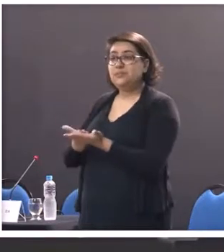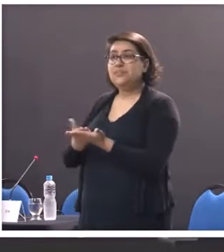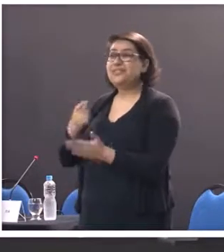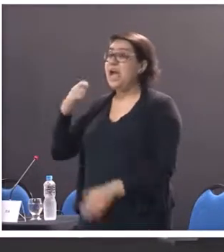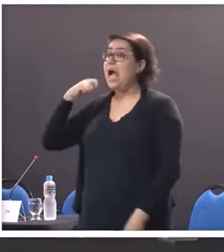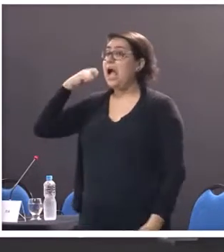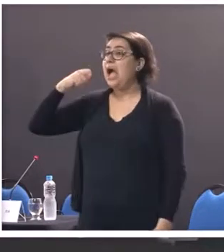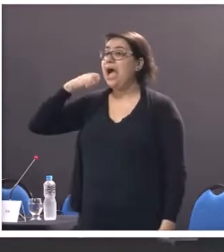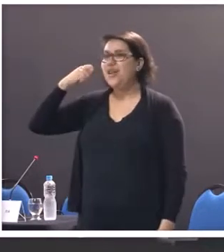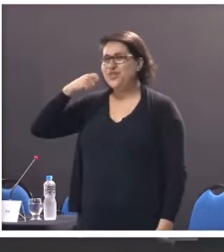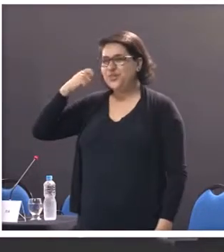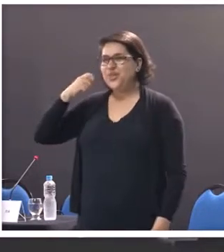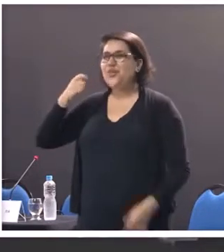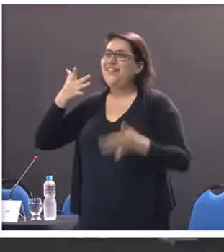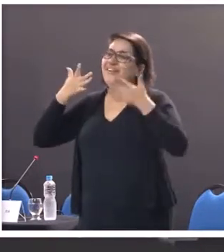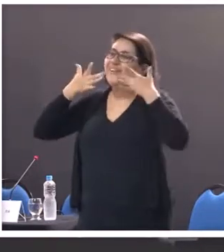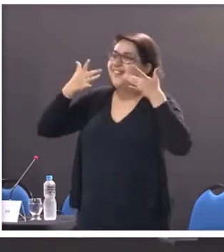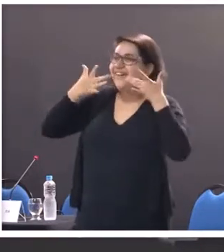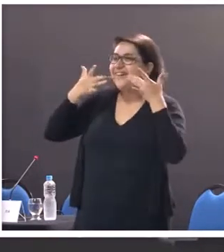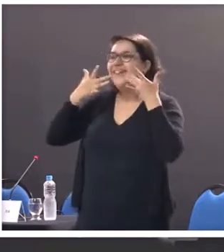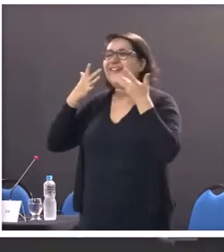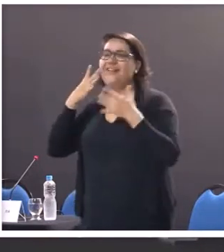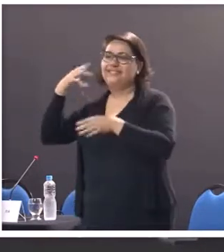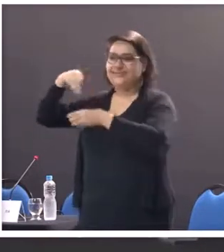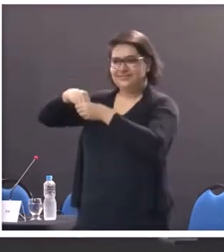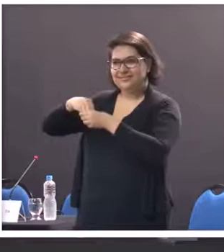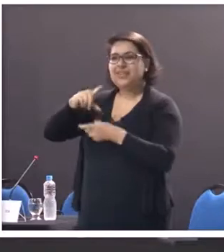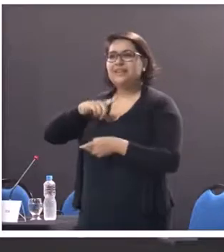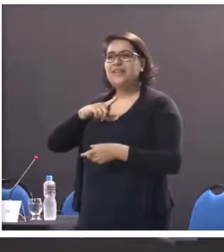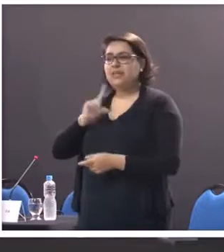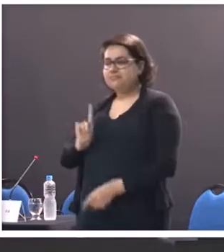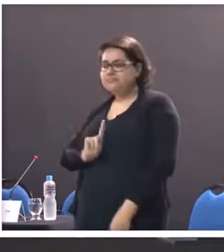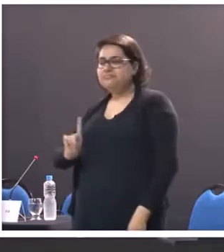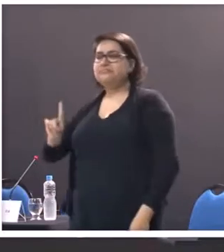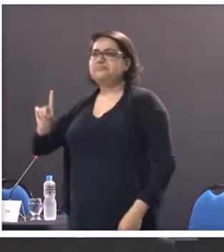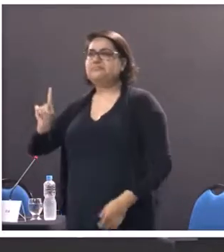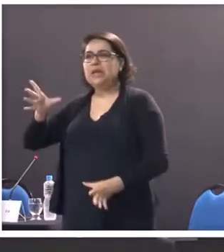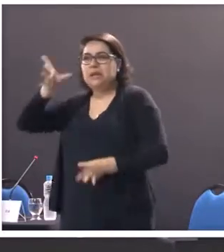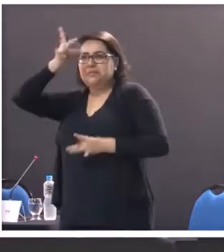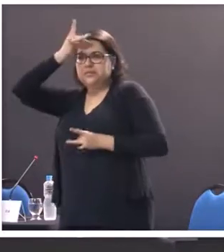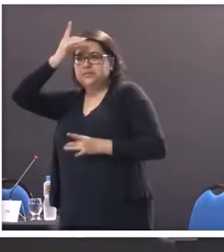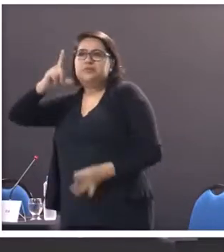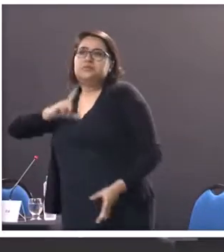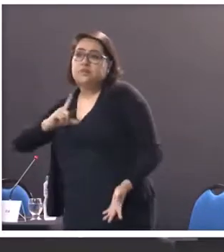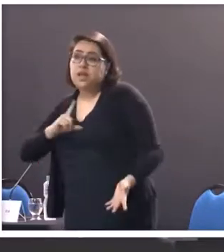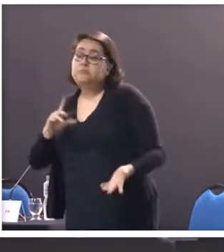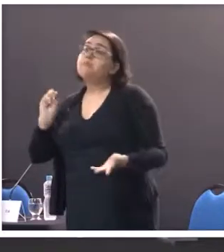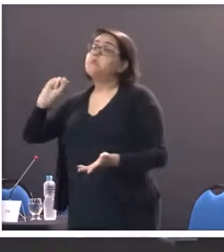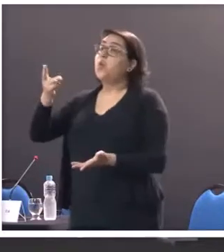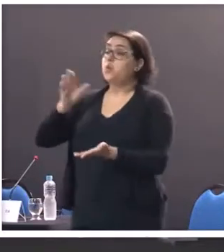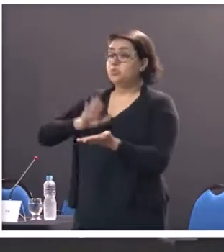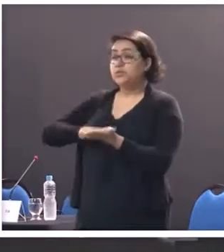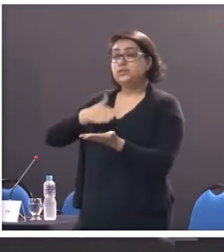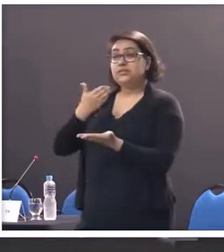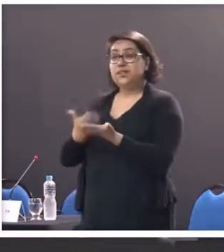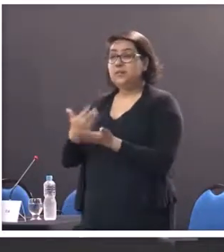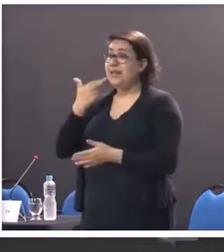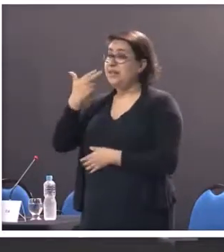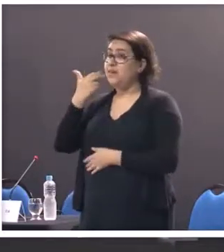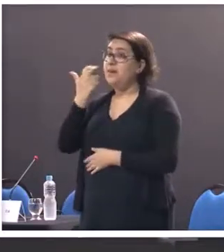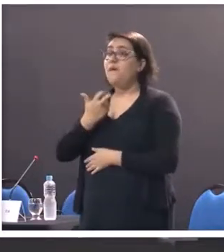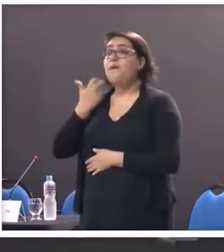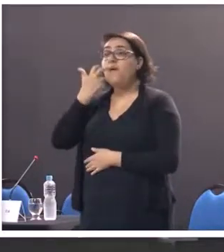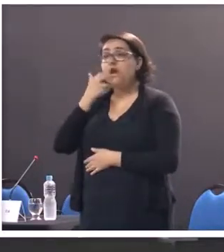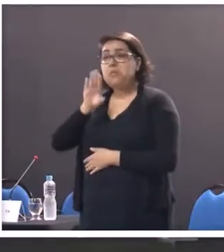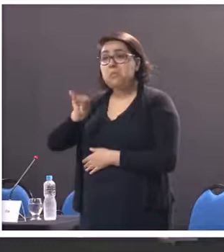ator, que é o intérprete cênico, né, o artista que vai ali e representa alguém. Você tem os intérpretes de línguas orais